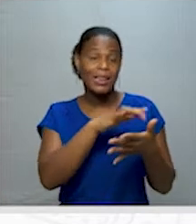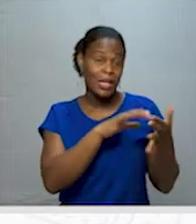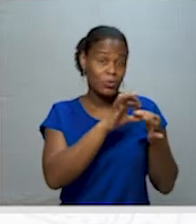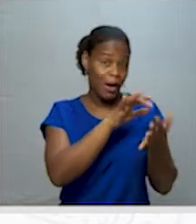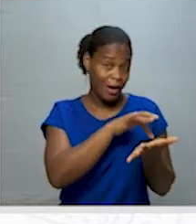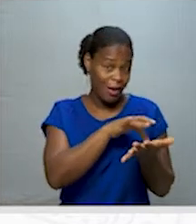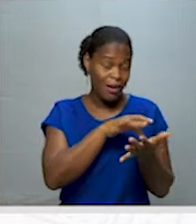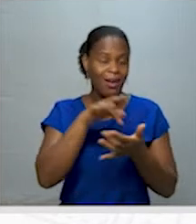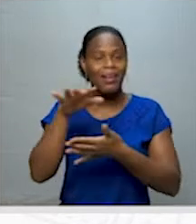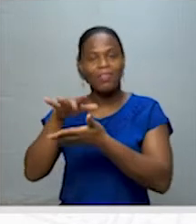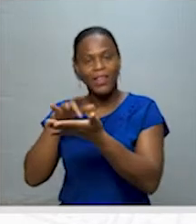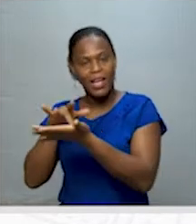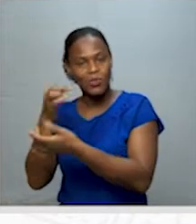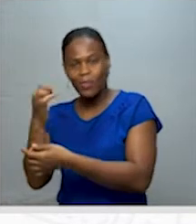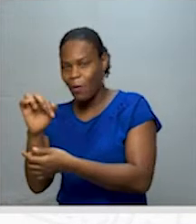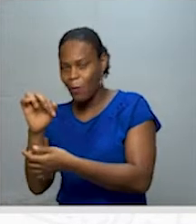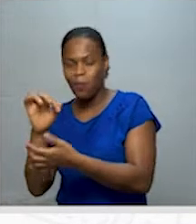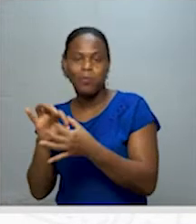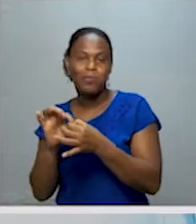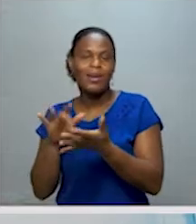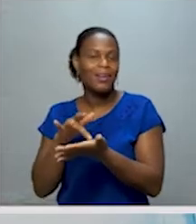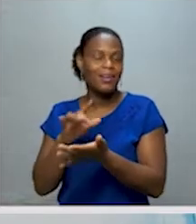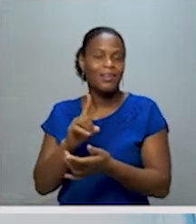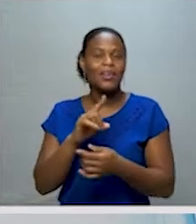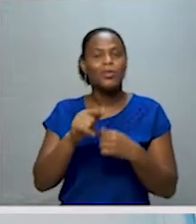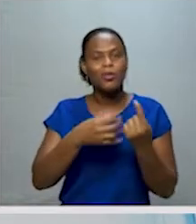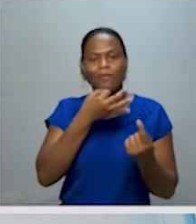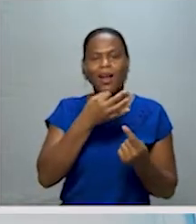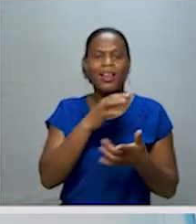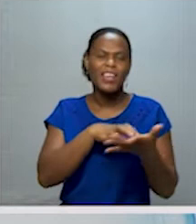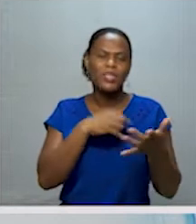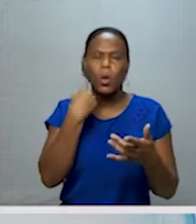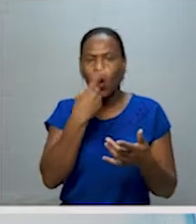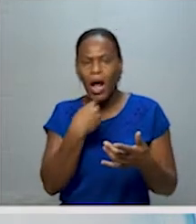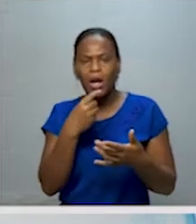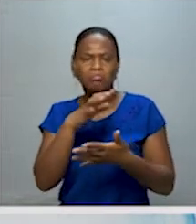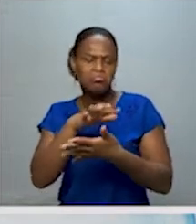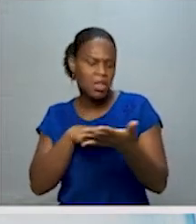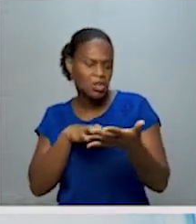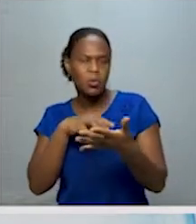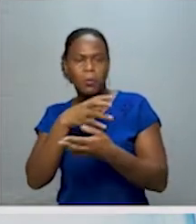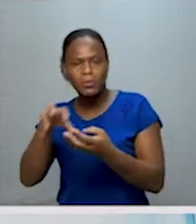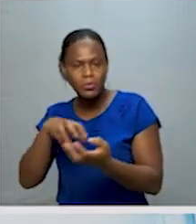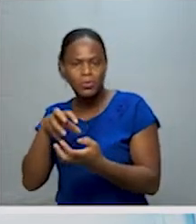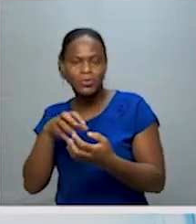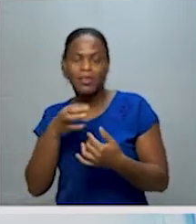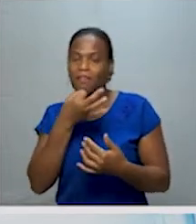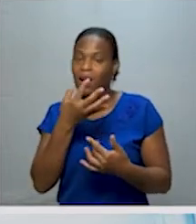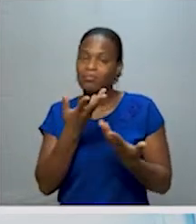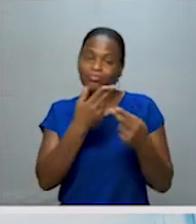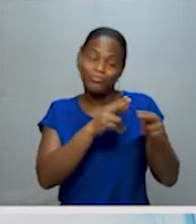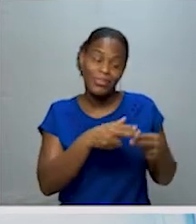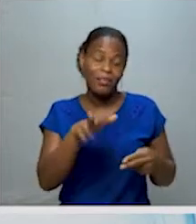Depois falámos de textos orais, textos mistos, etc. Falámos de diversidades de tipos de texto. E hoje em dia, conforme vocês já